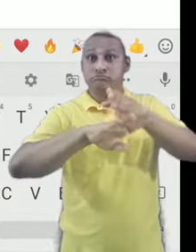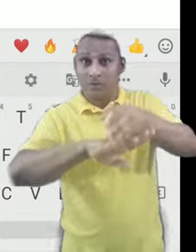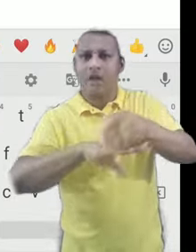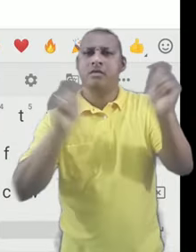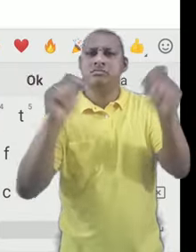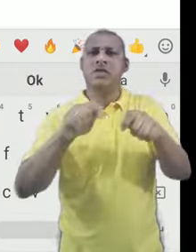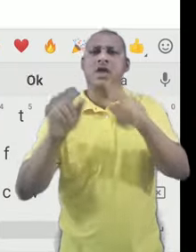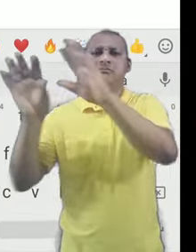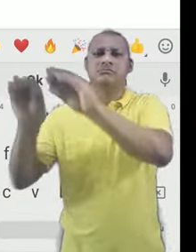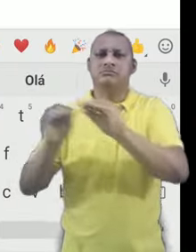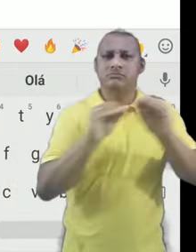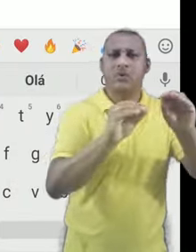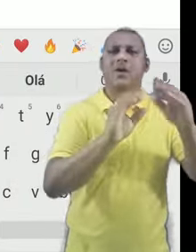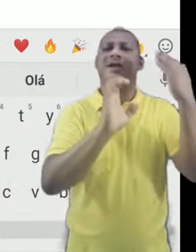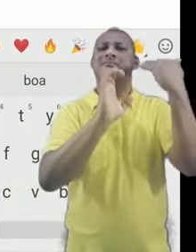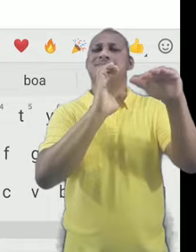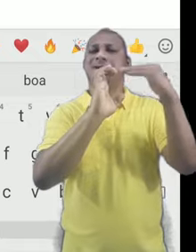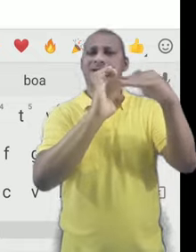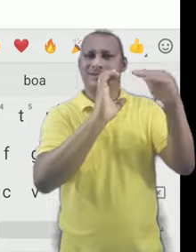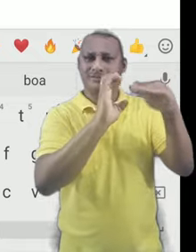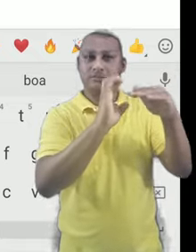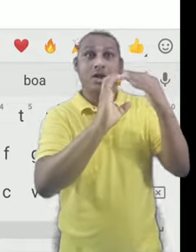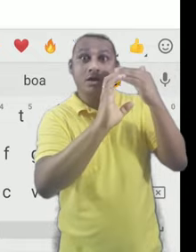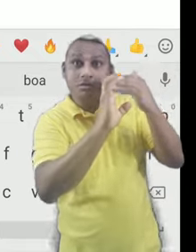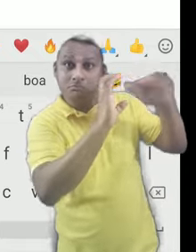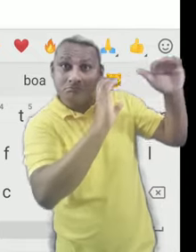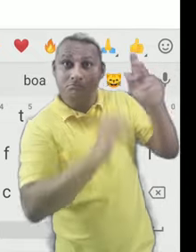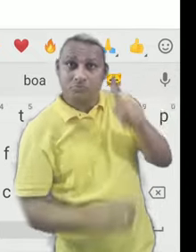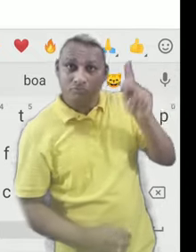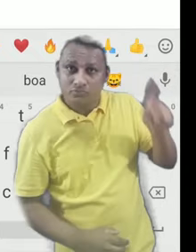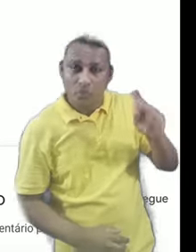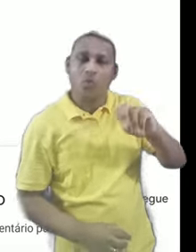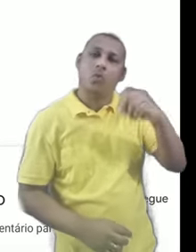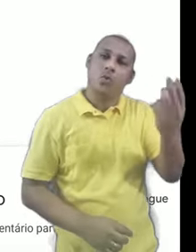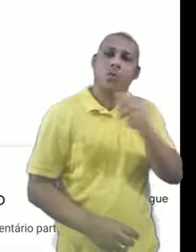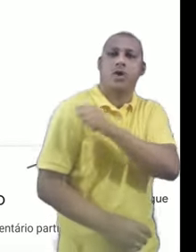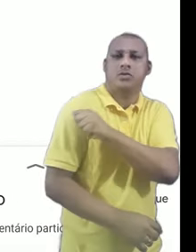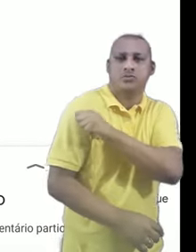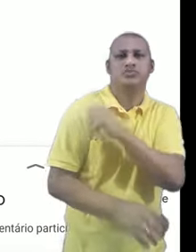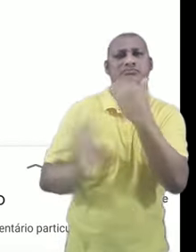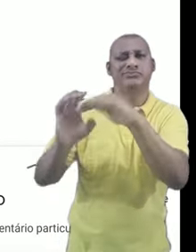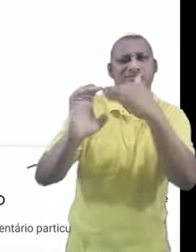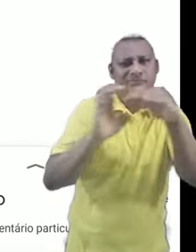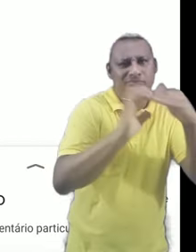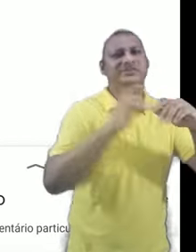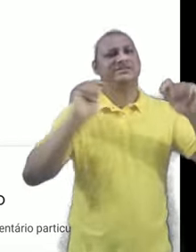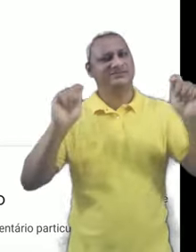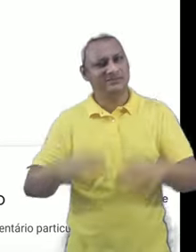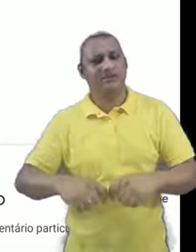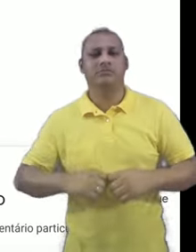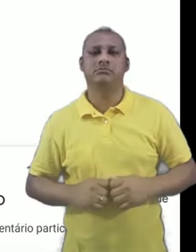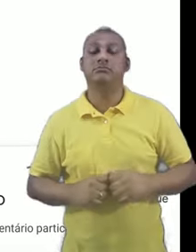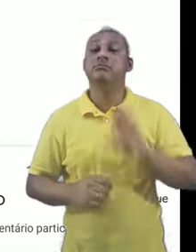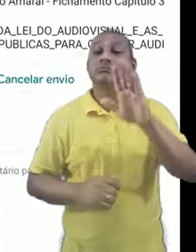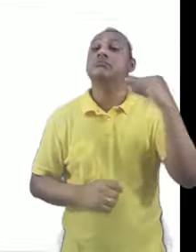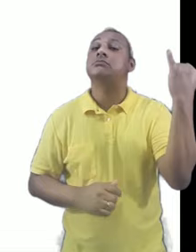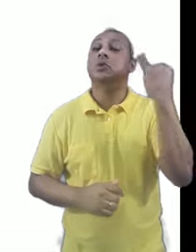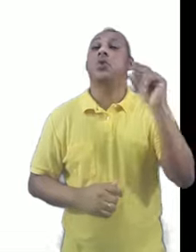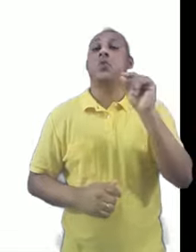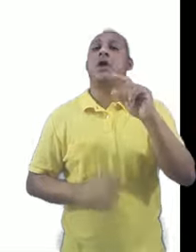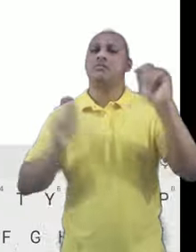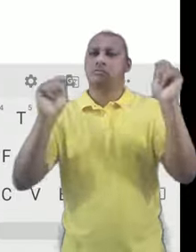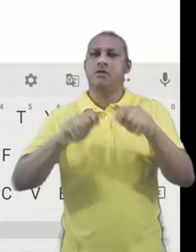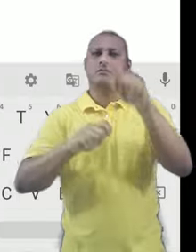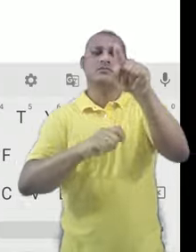direcionado para o aplicativo gmail e assim poderá enviar e-mail para o seu professor e colegas de turma é importante lembrar que você também pode se comunicar com